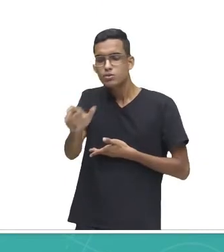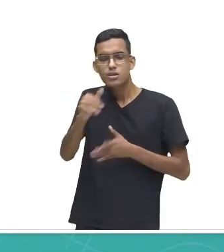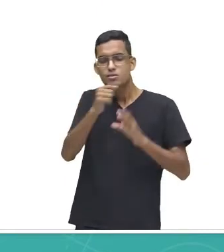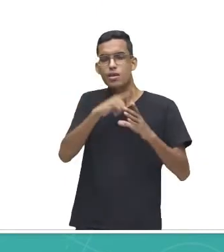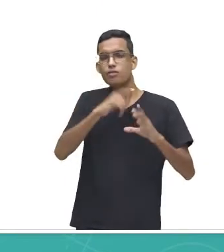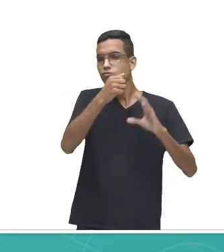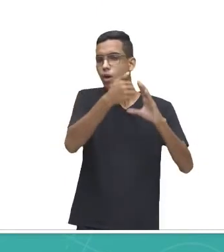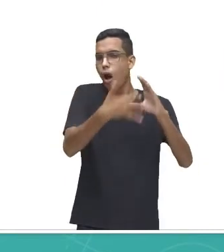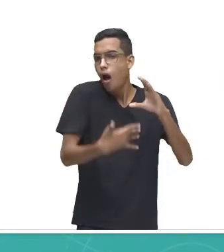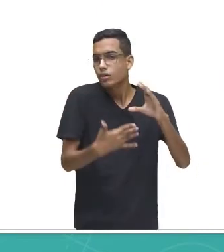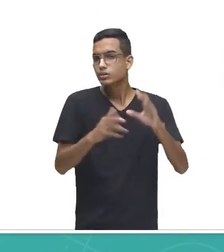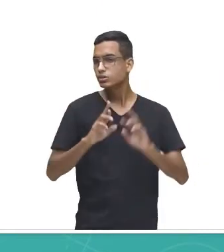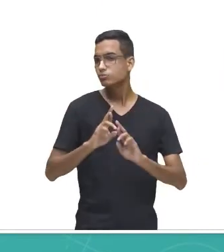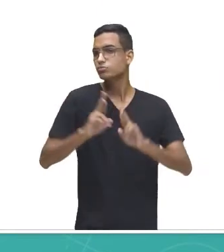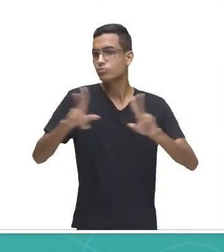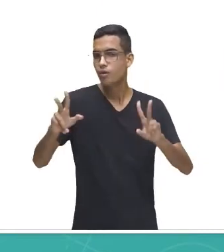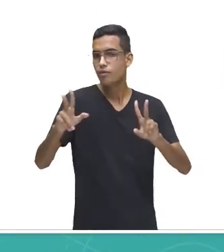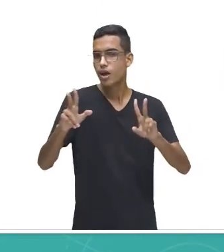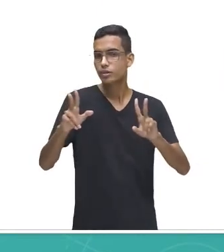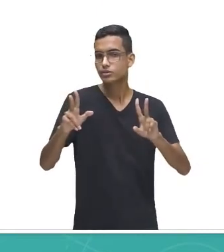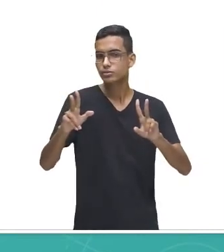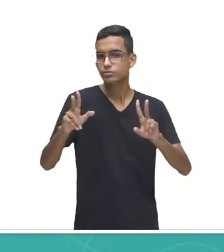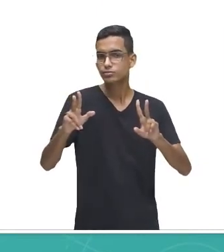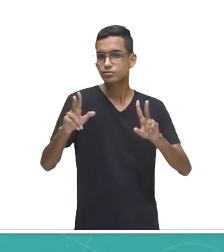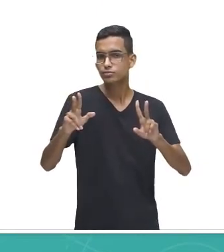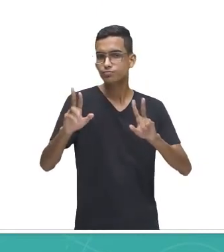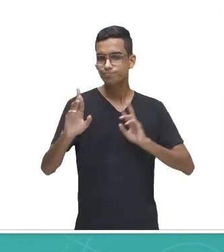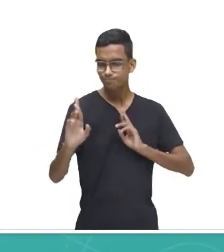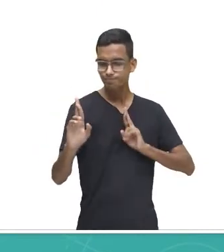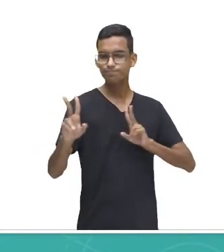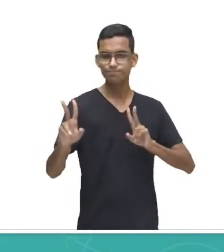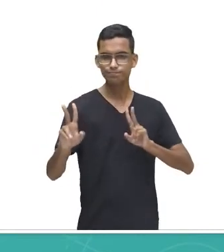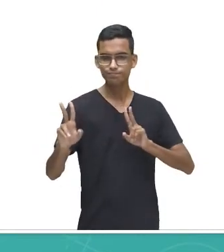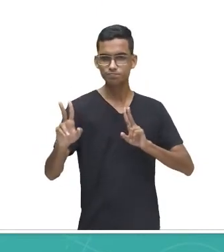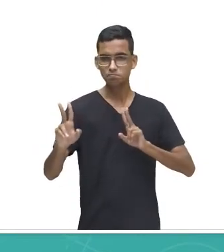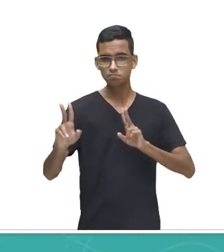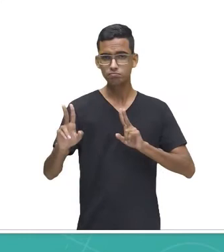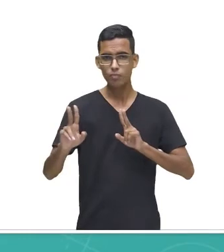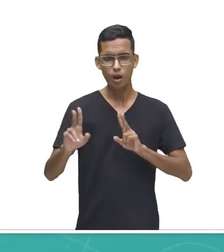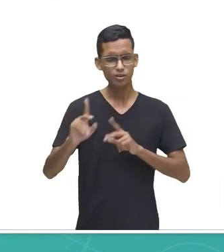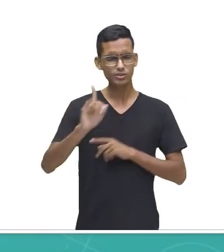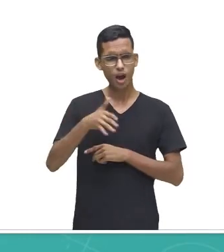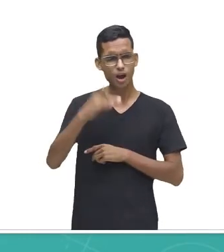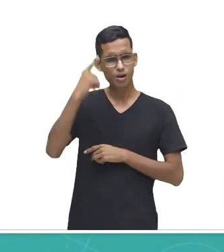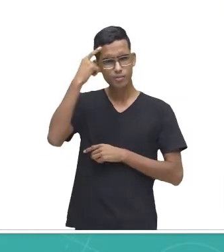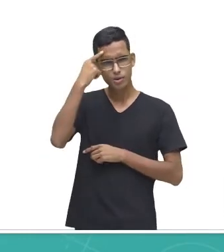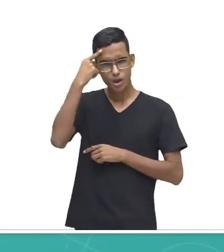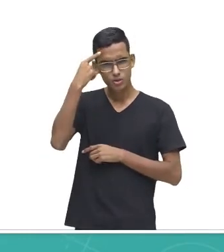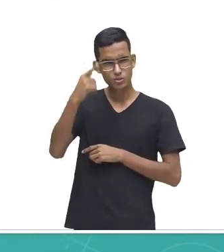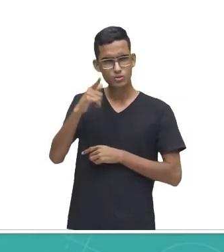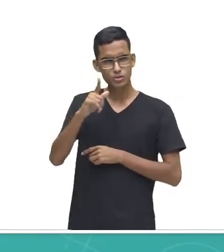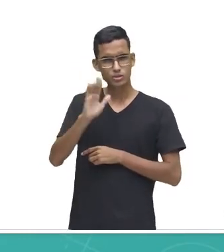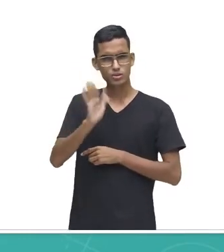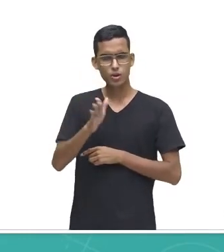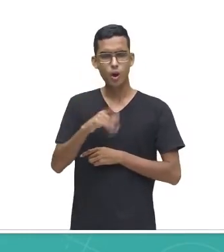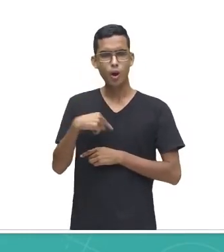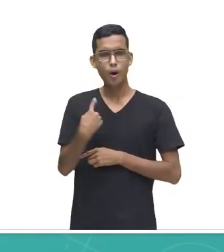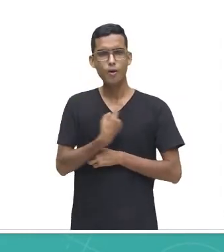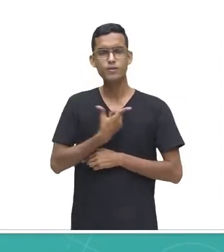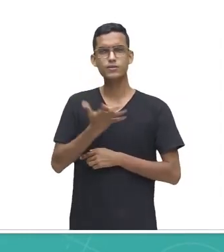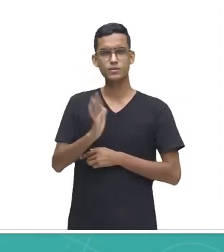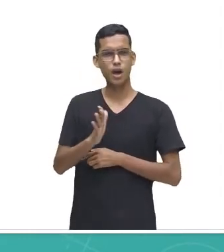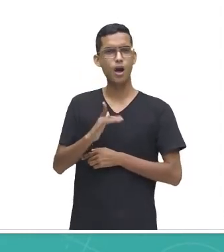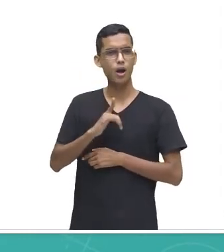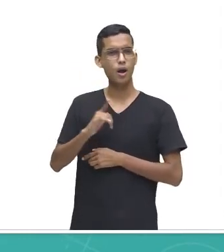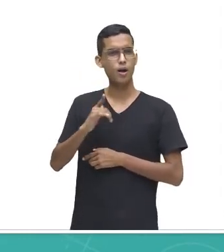Quer ver uma coisa? Quantos de nós perdemos entes queridos agora nesse momento da